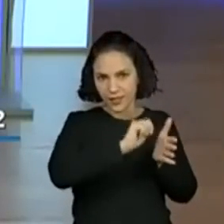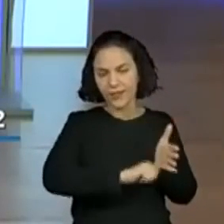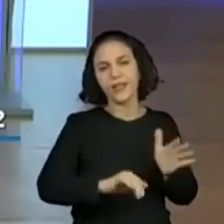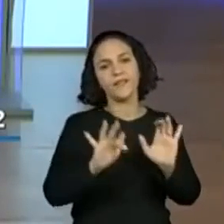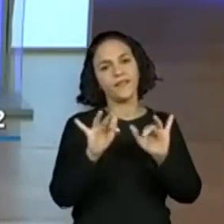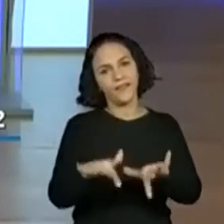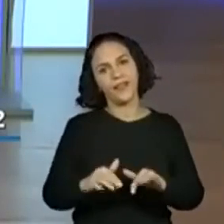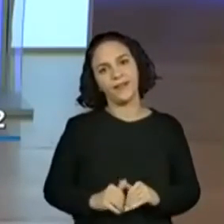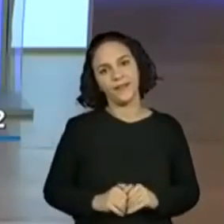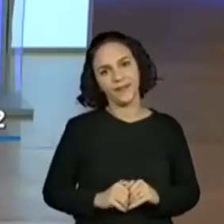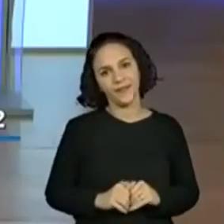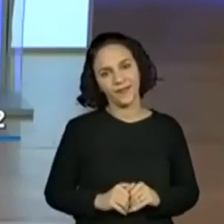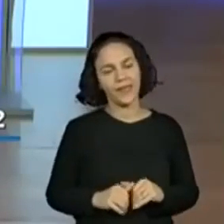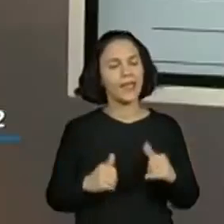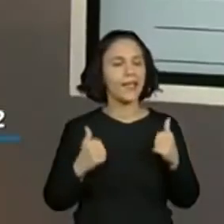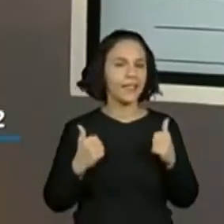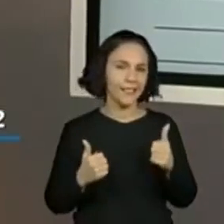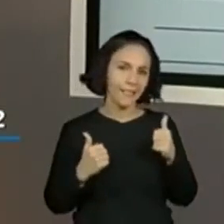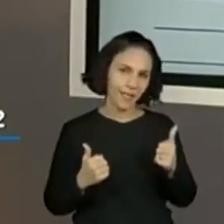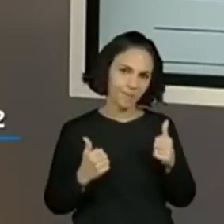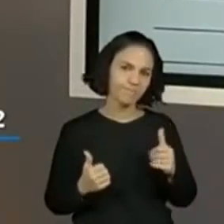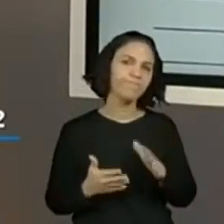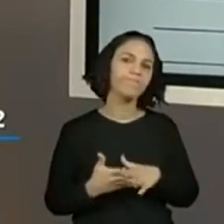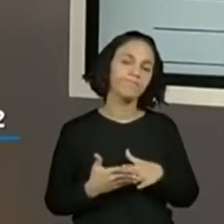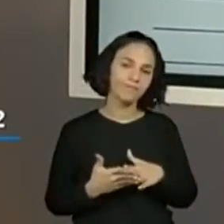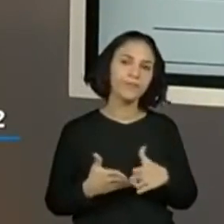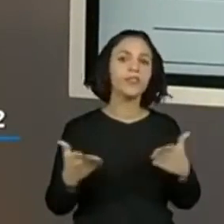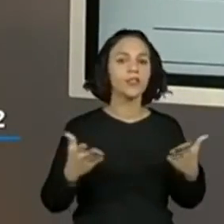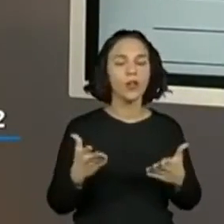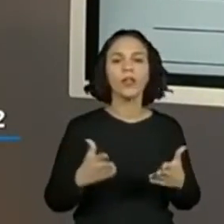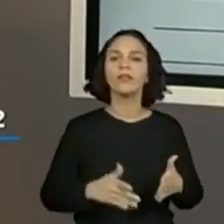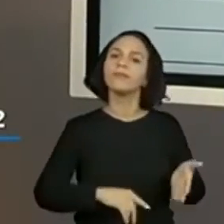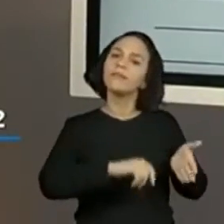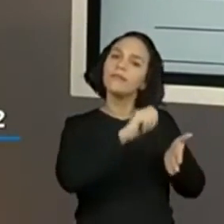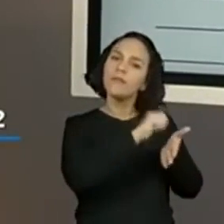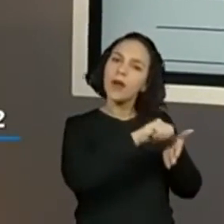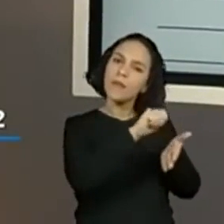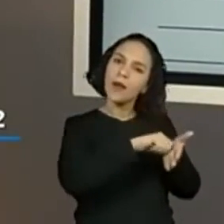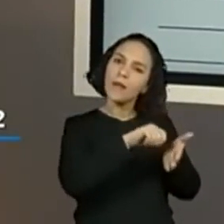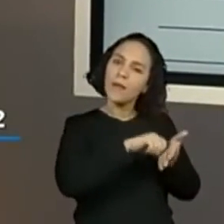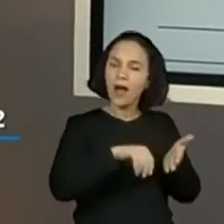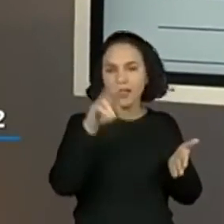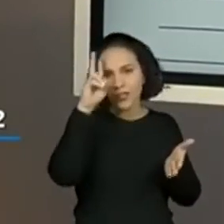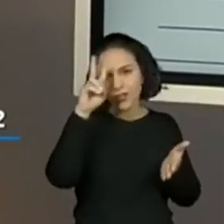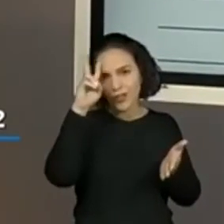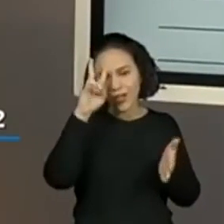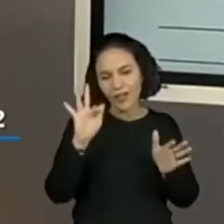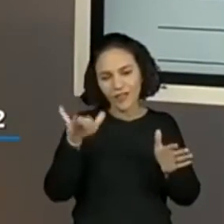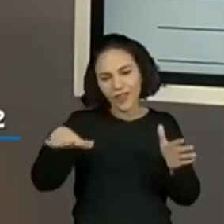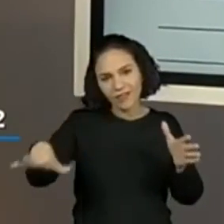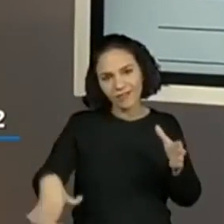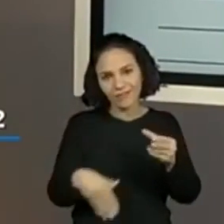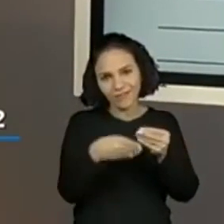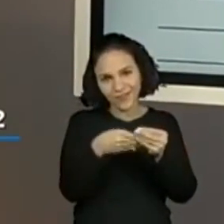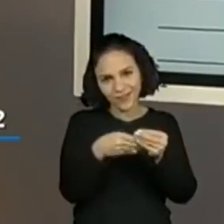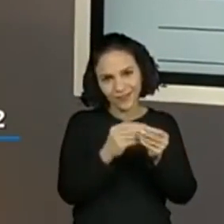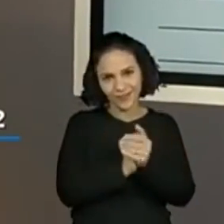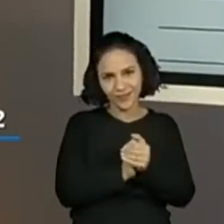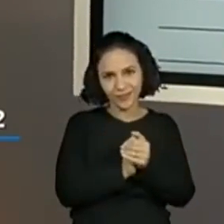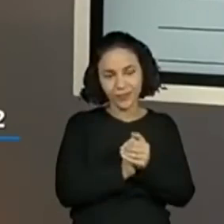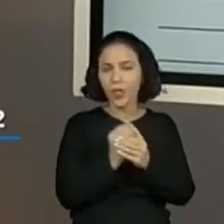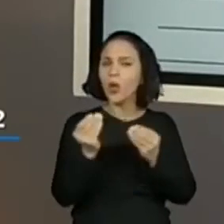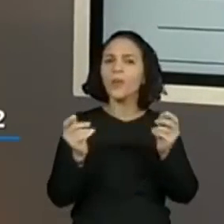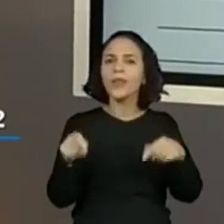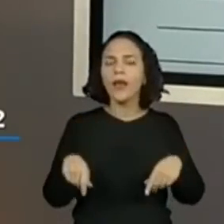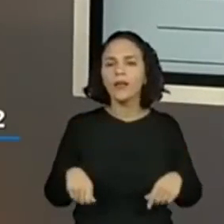final. Isso, nós vamos escrever o nosso final. E o que vai dar condições